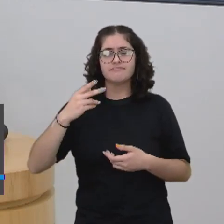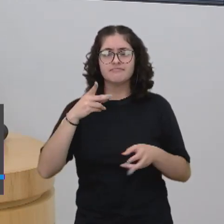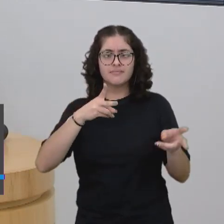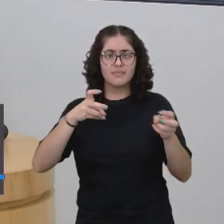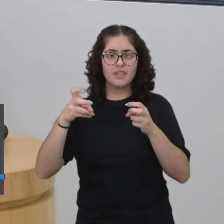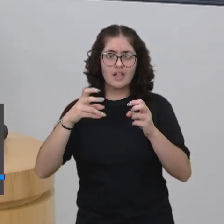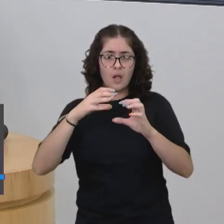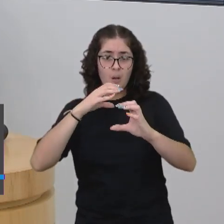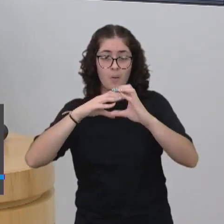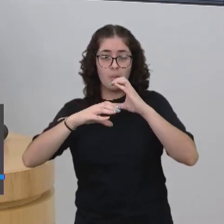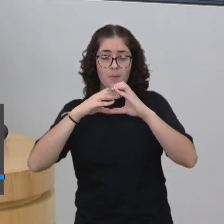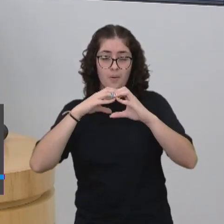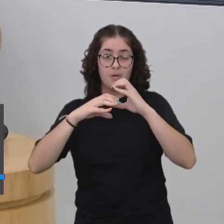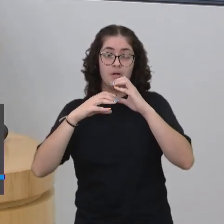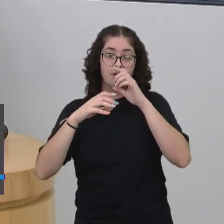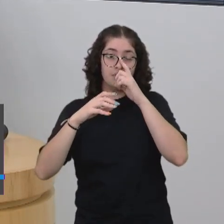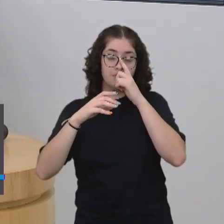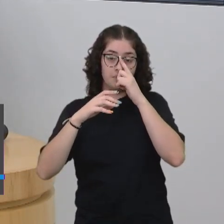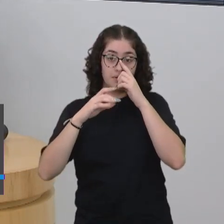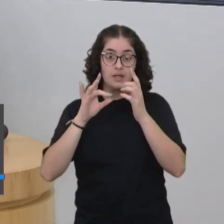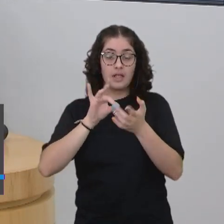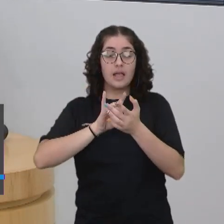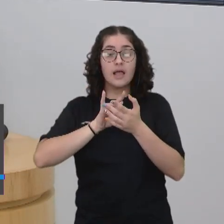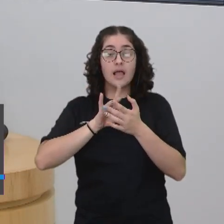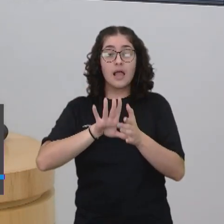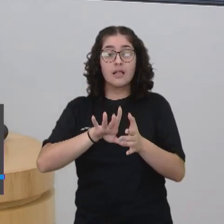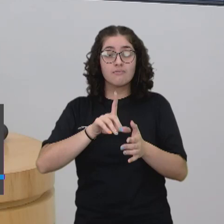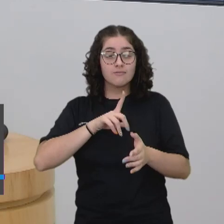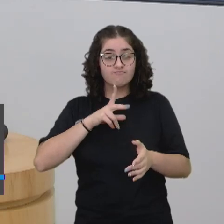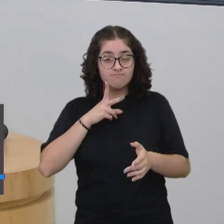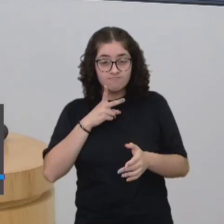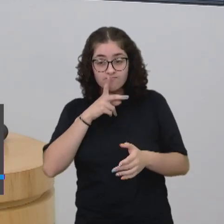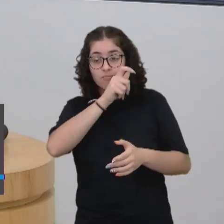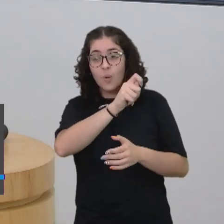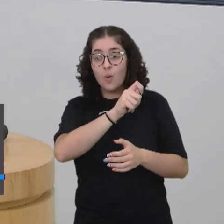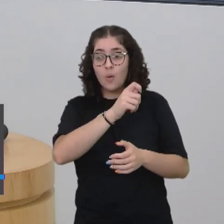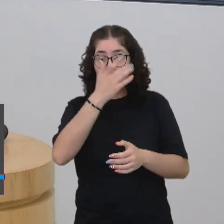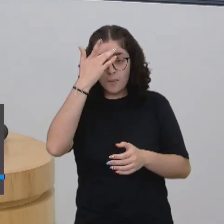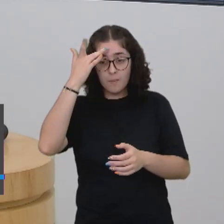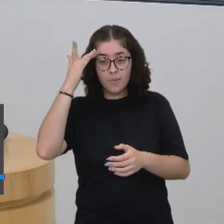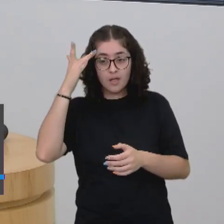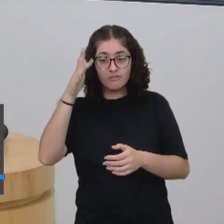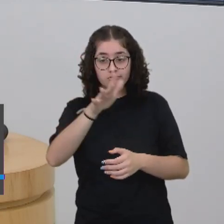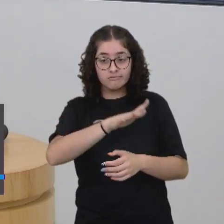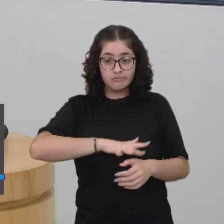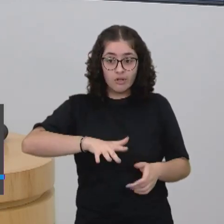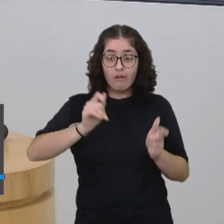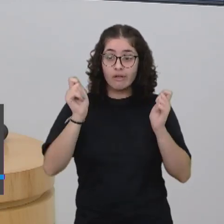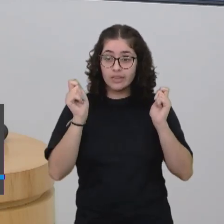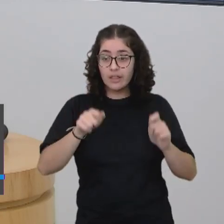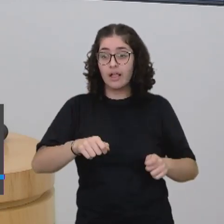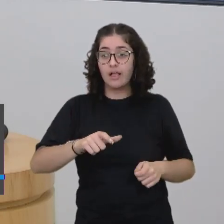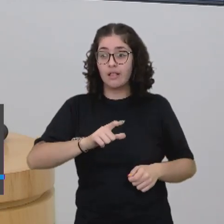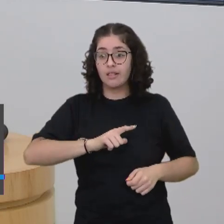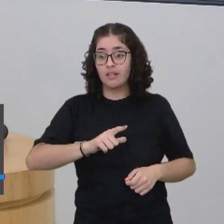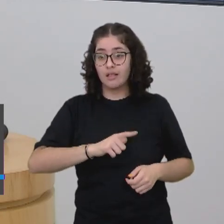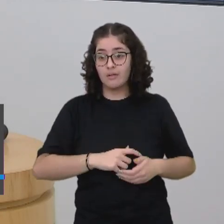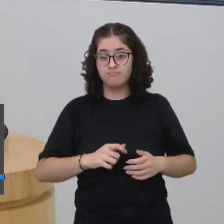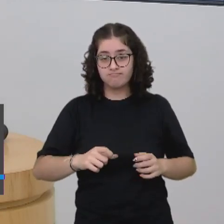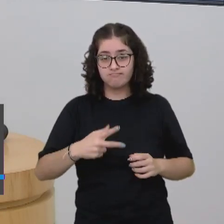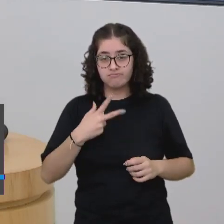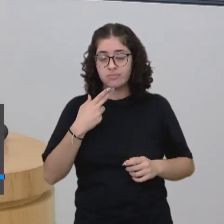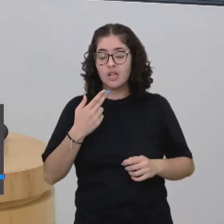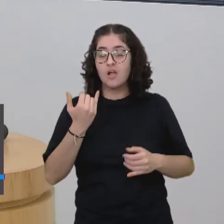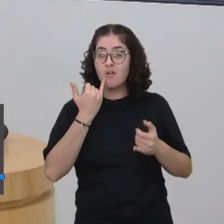a comunicação, na verdade, hoje é o maior poder que as pessoas, que alguém pode ter. O poder